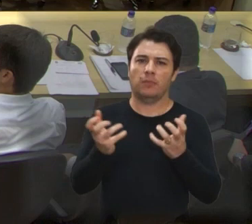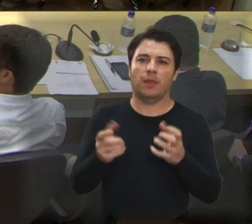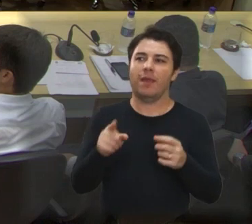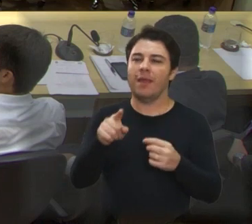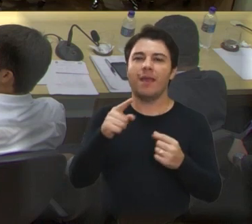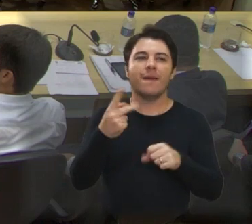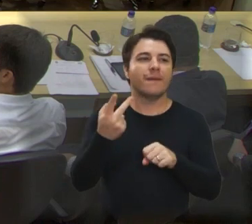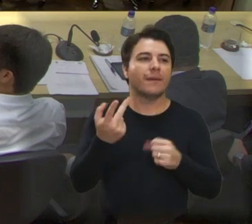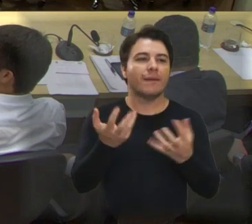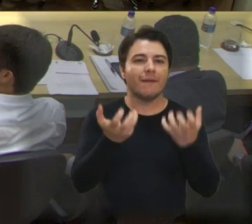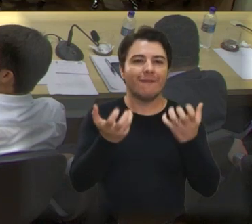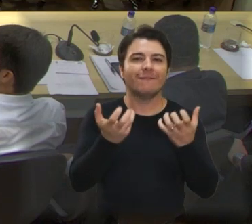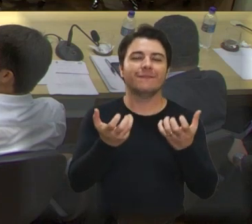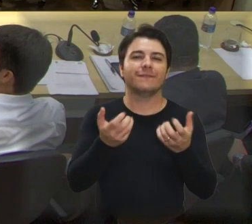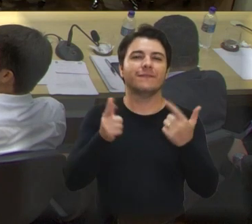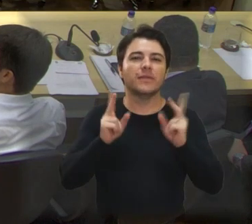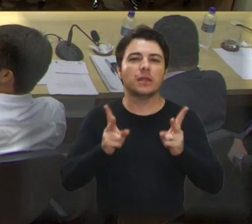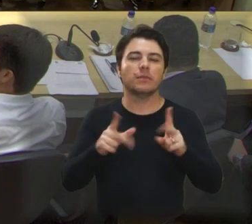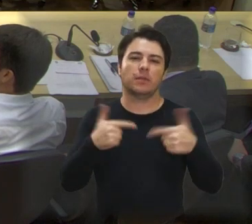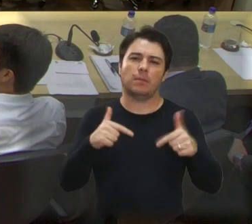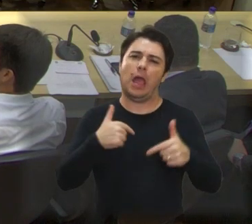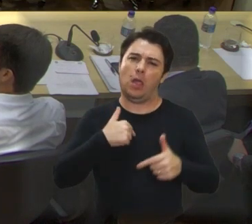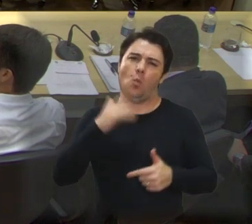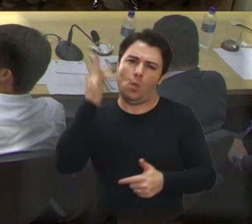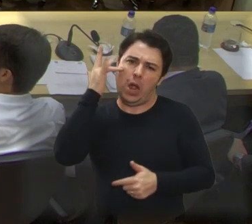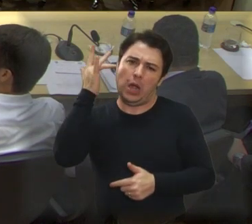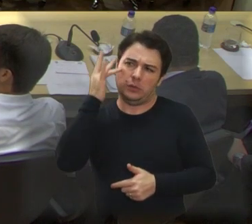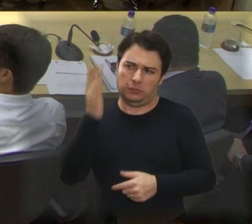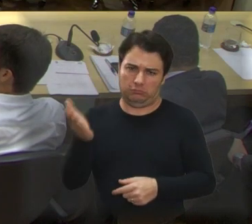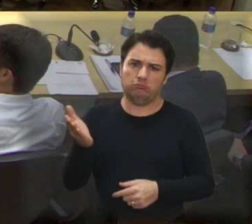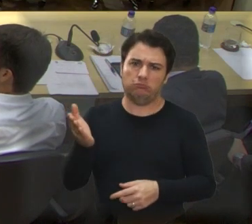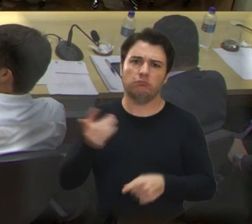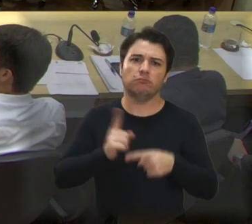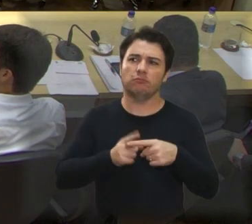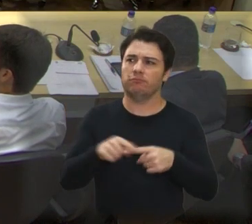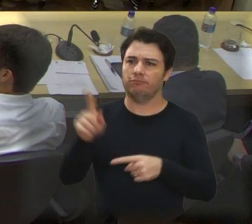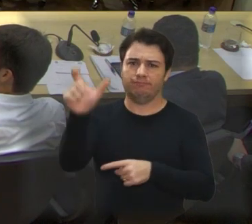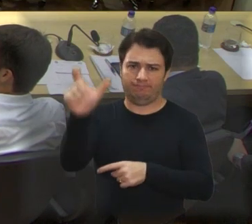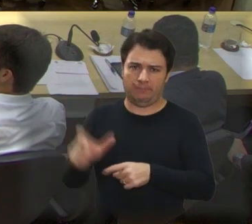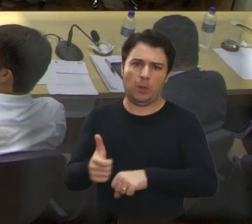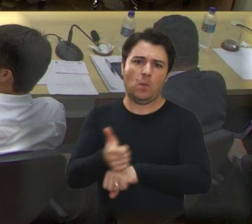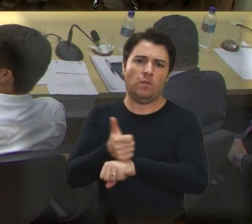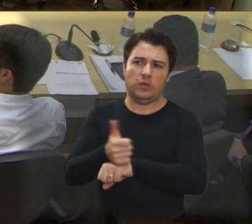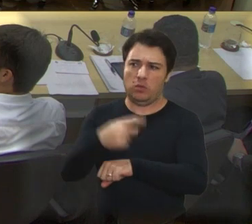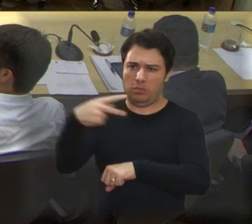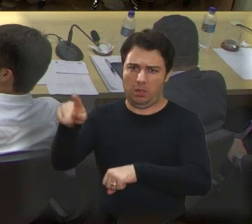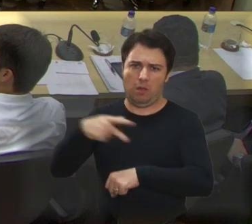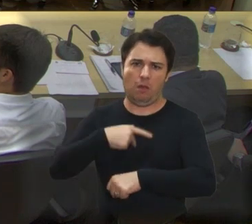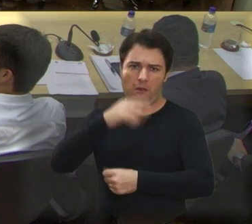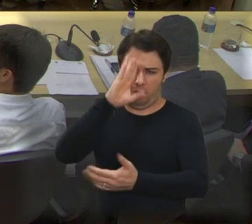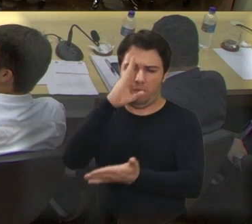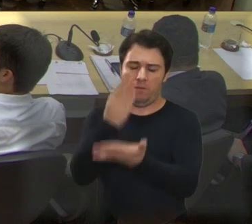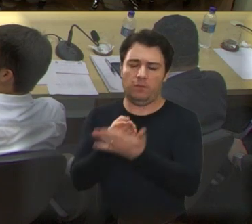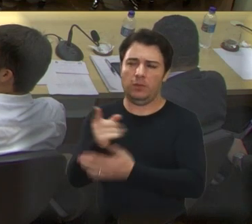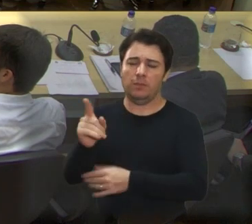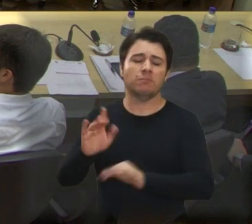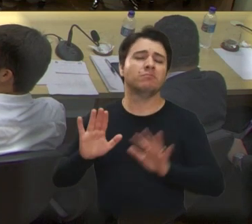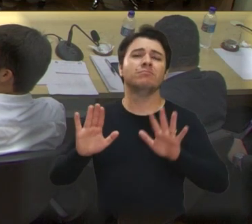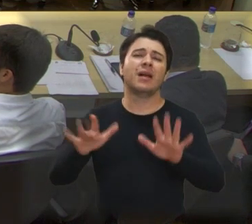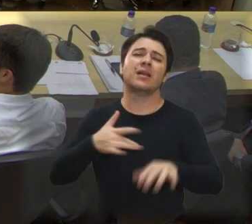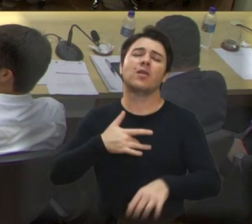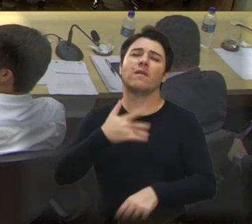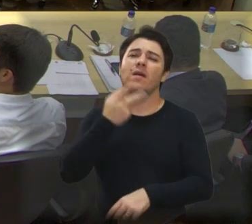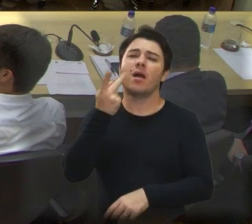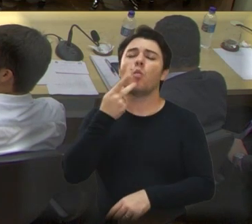demos com demonstrar isso a todo momento né tenho confiança é no profissionalismo de vocês né mas eu acho que